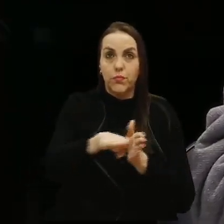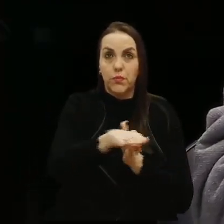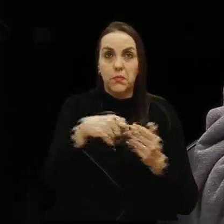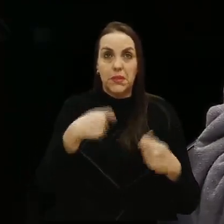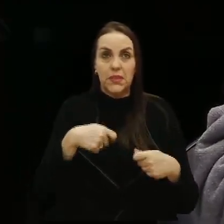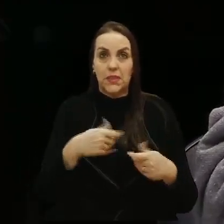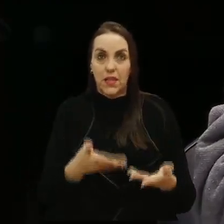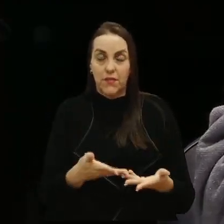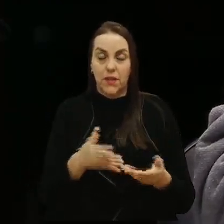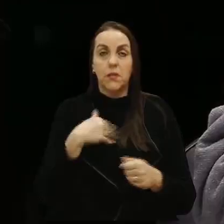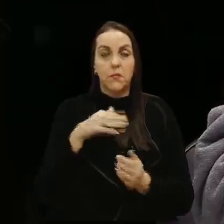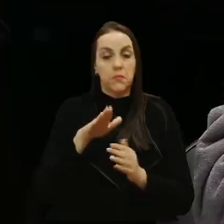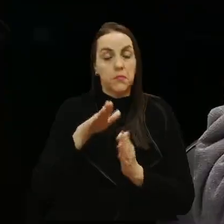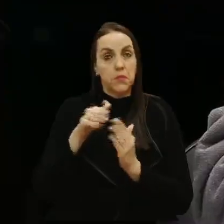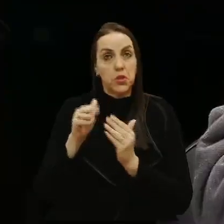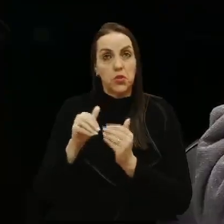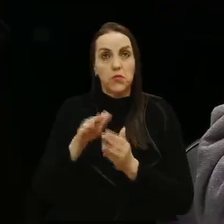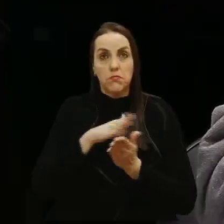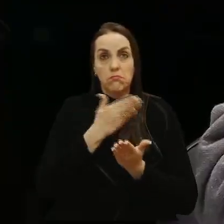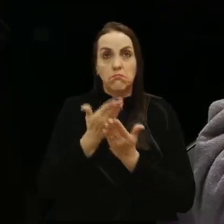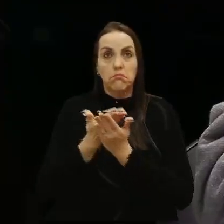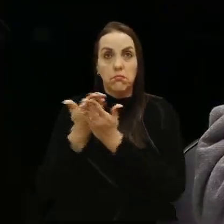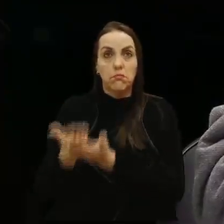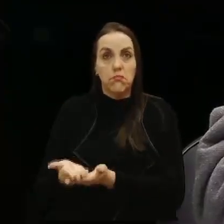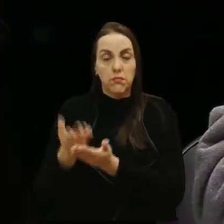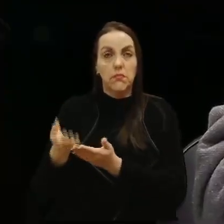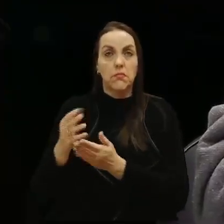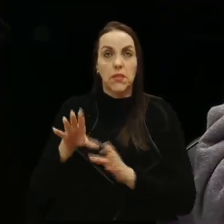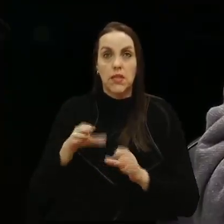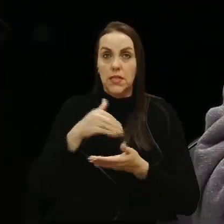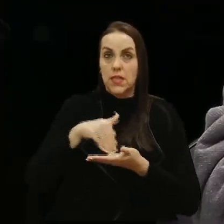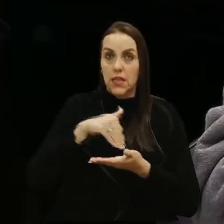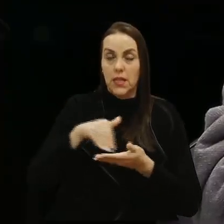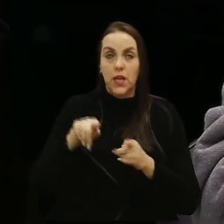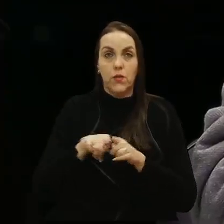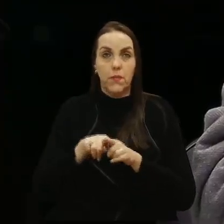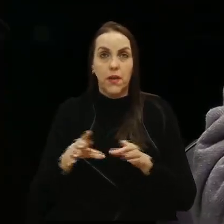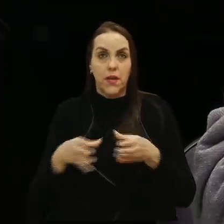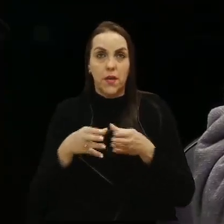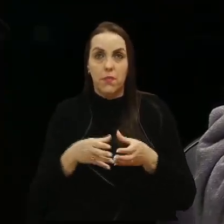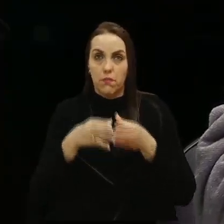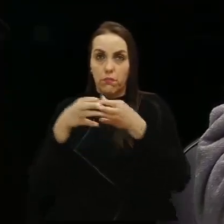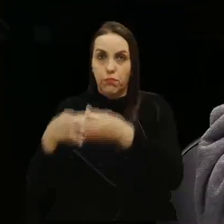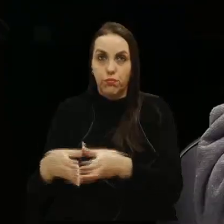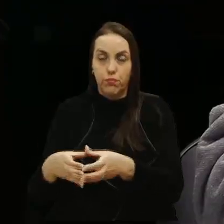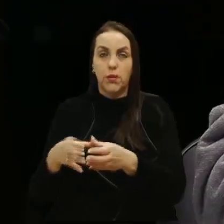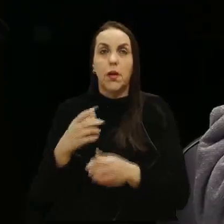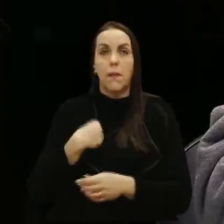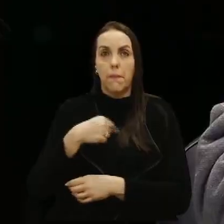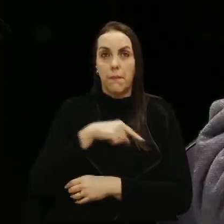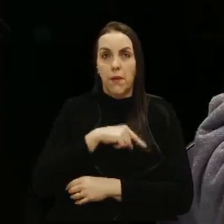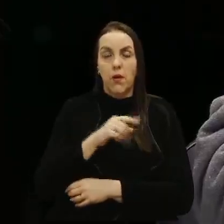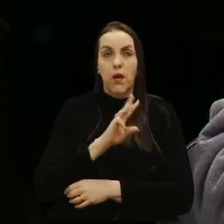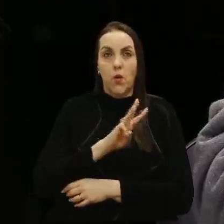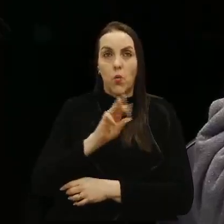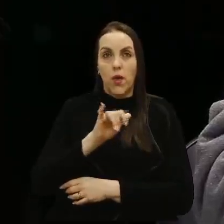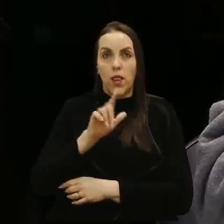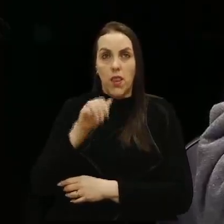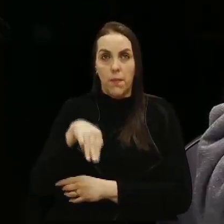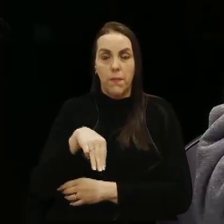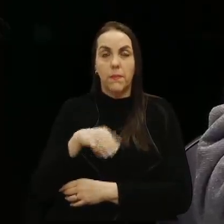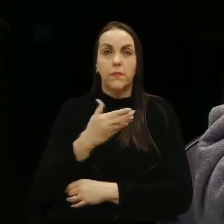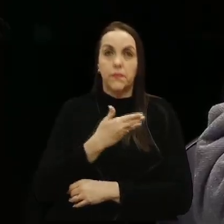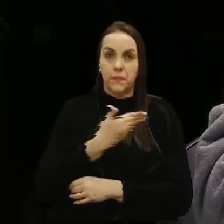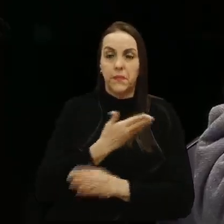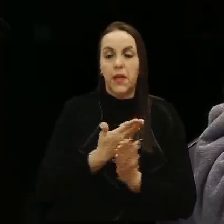de uma semana, o secretário e sua equipe se deslocaram ao local, junto do William, meu amigo que apresentou esse requerimento, e ao Salve, que trabalha no meu gabinete, e já